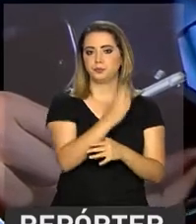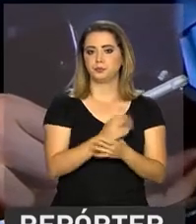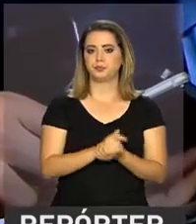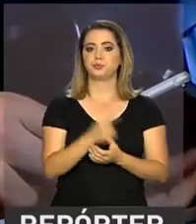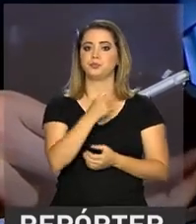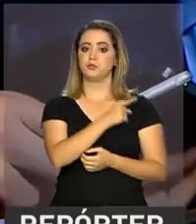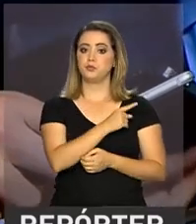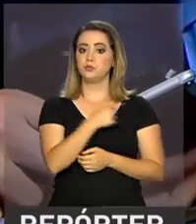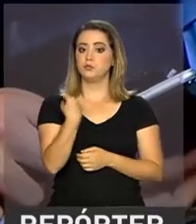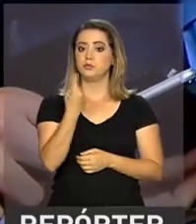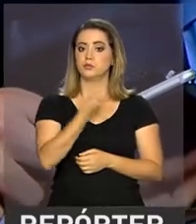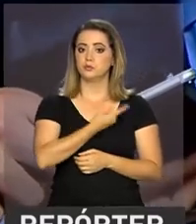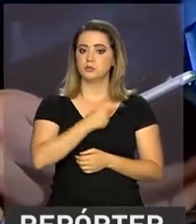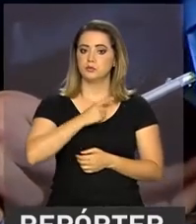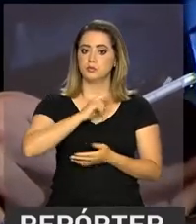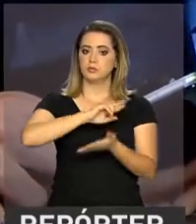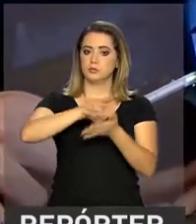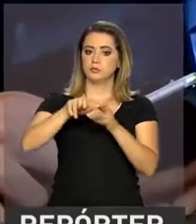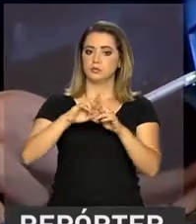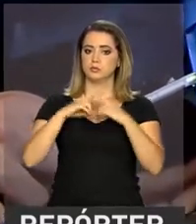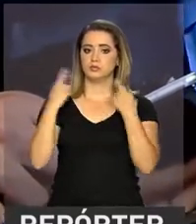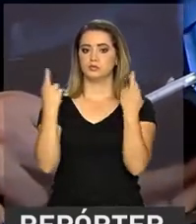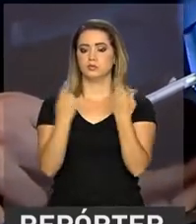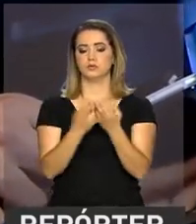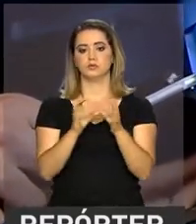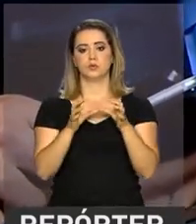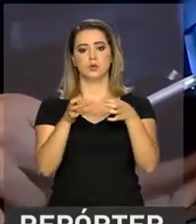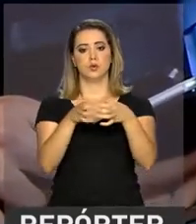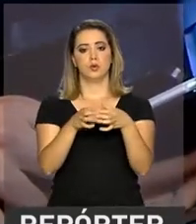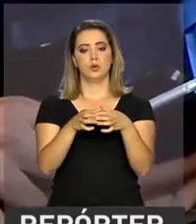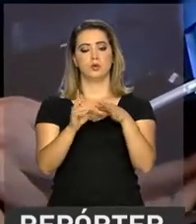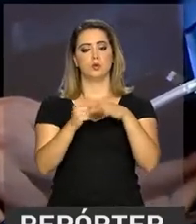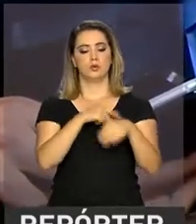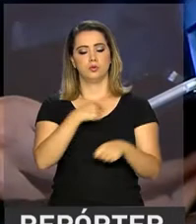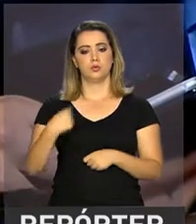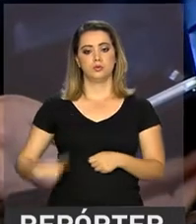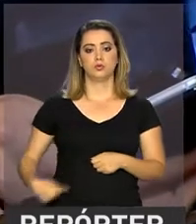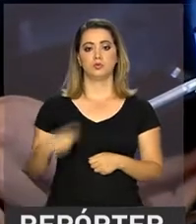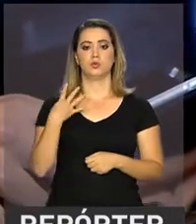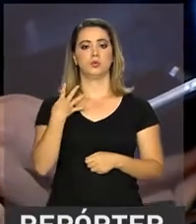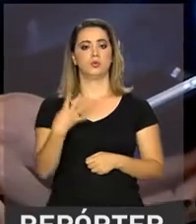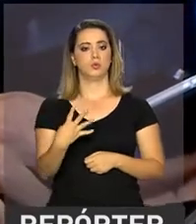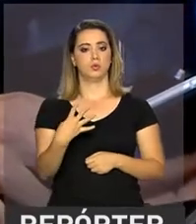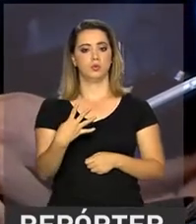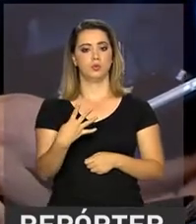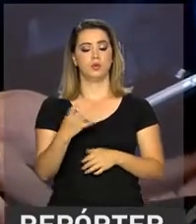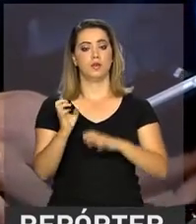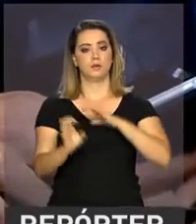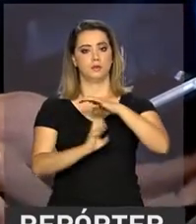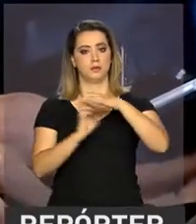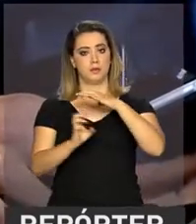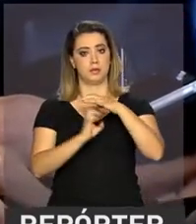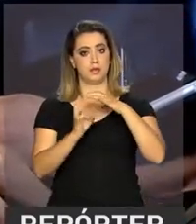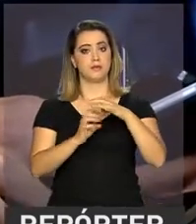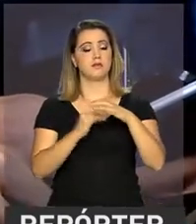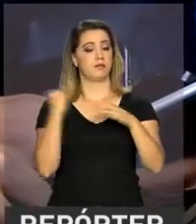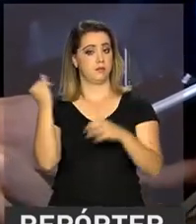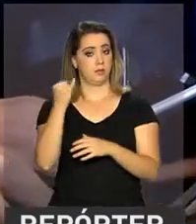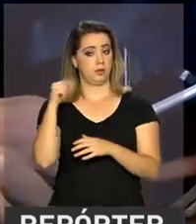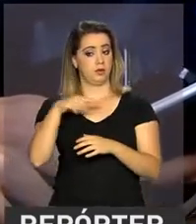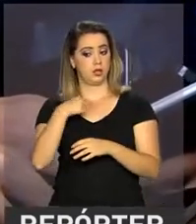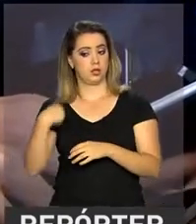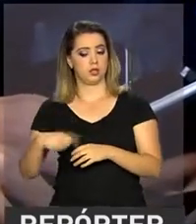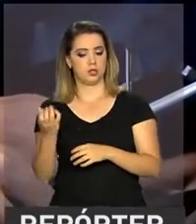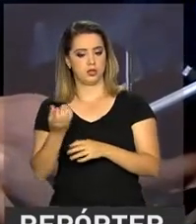Nós tivemos várias reuniões com empresários chineses, foram 4 grandes empresas chinesas que estão investindo no